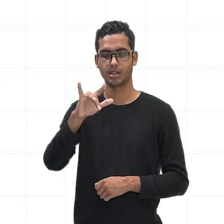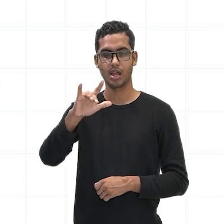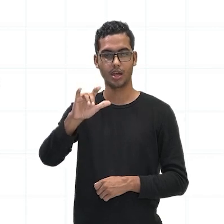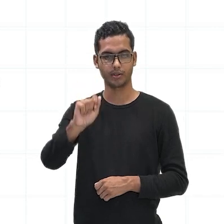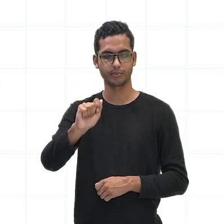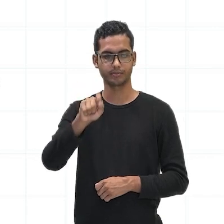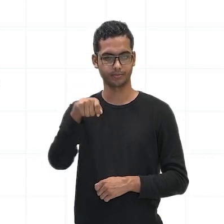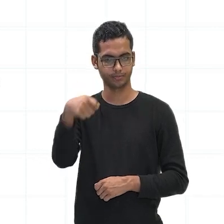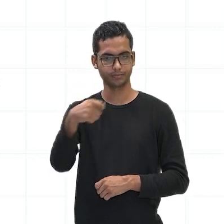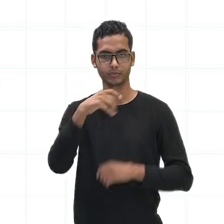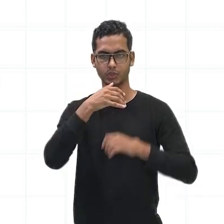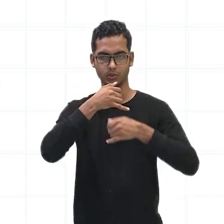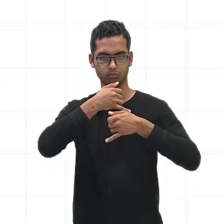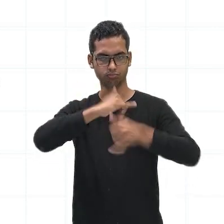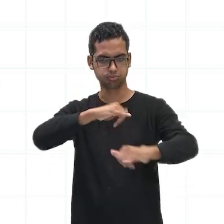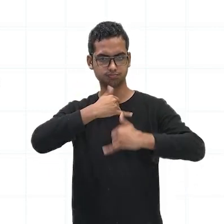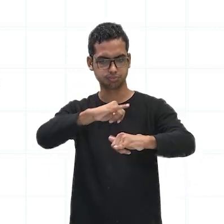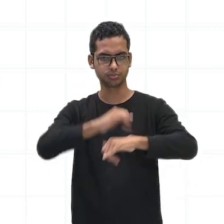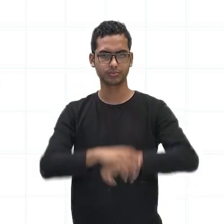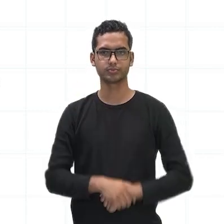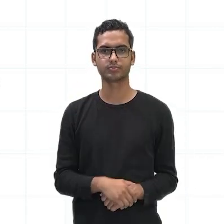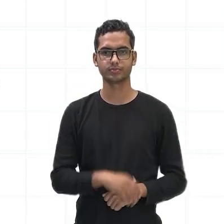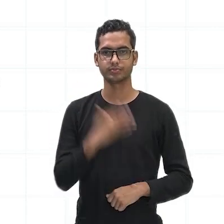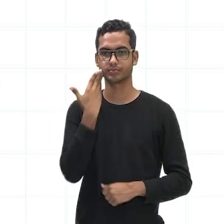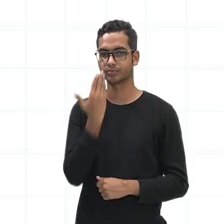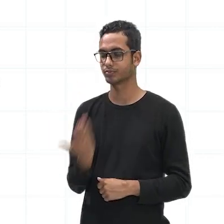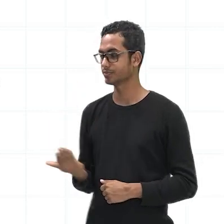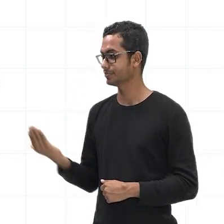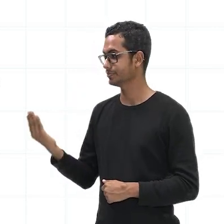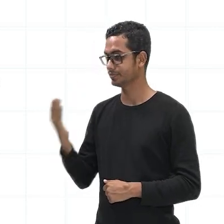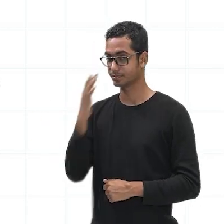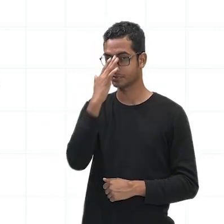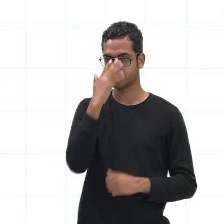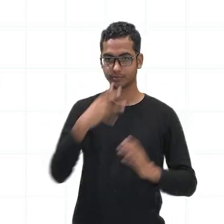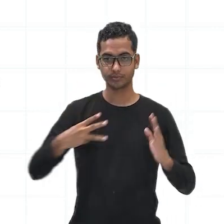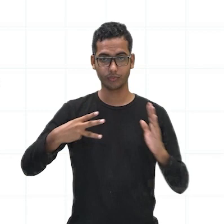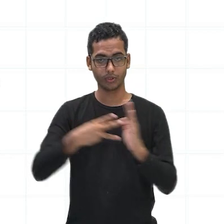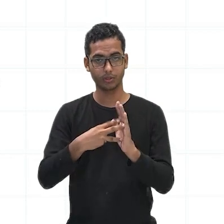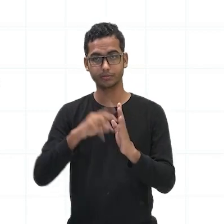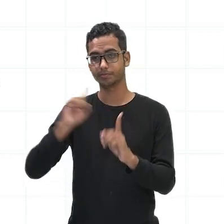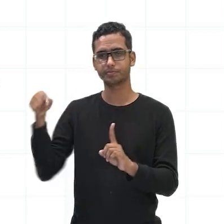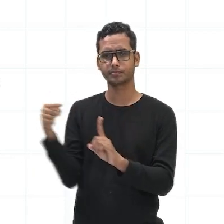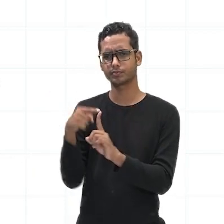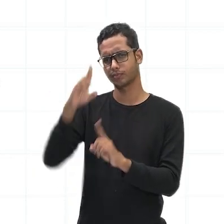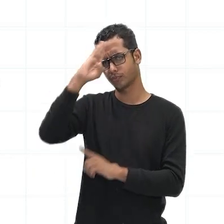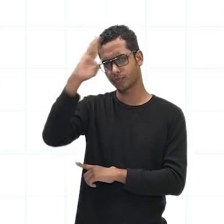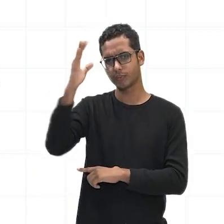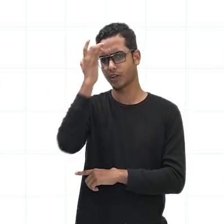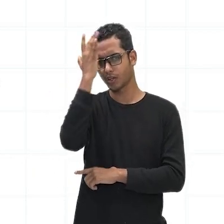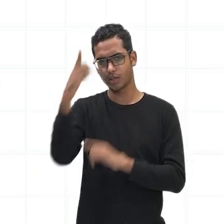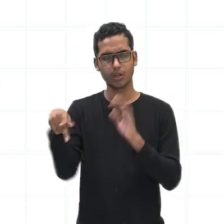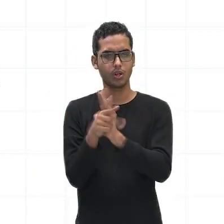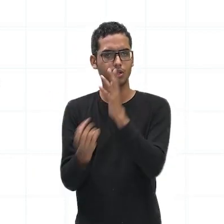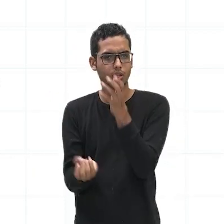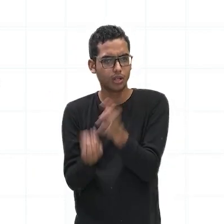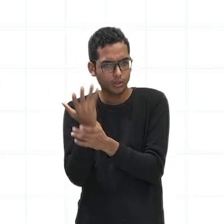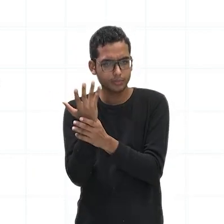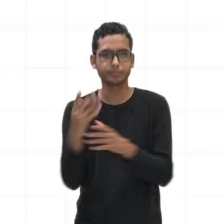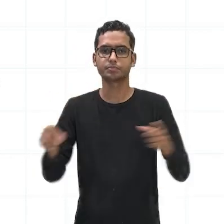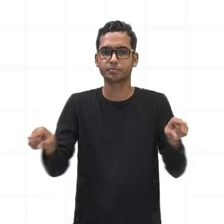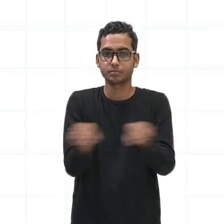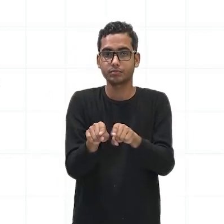imagem. Olha só, mas vamos falar um pouco mais. Tem como objetivo facilitar o sistema produtivo,